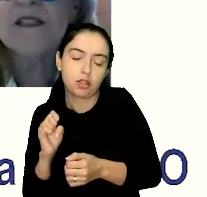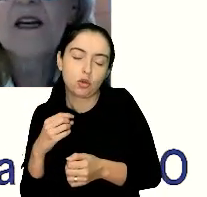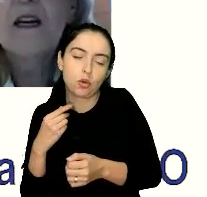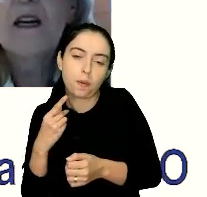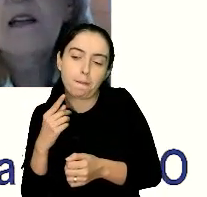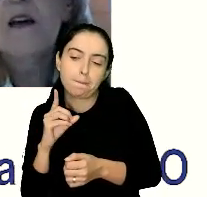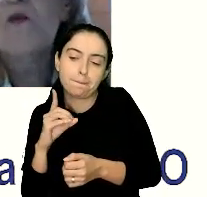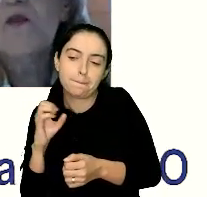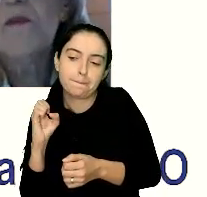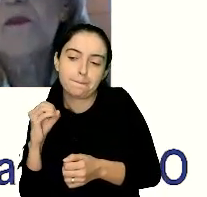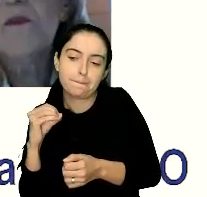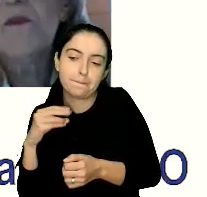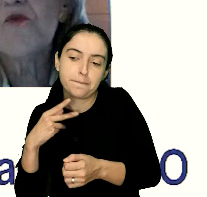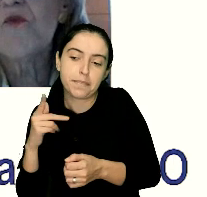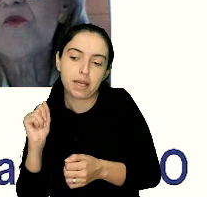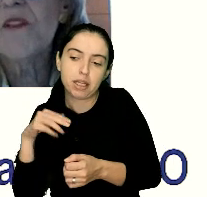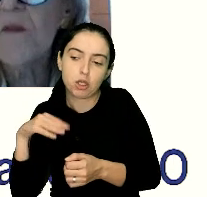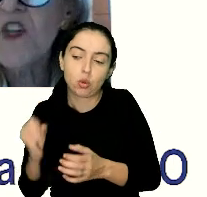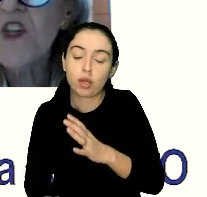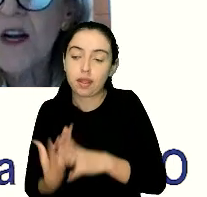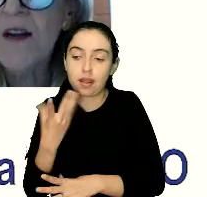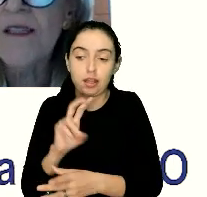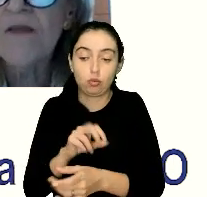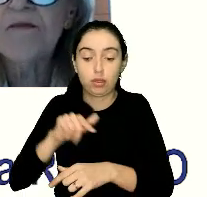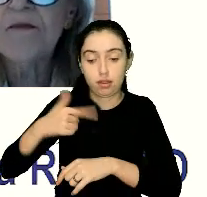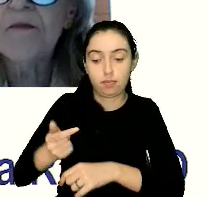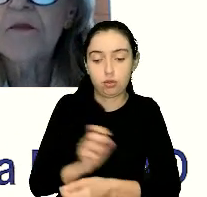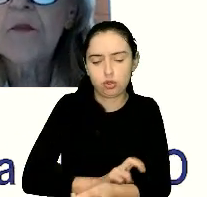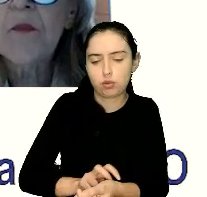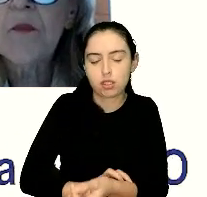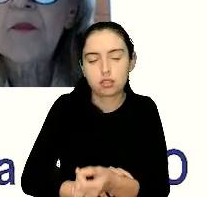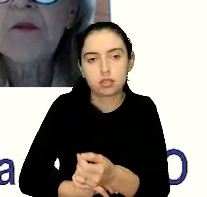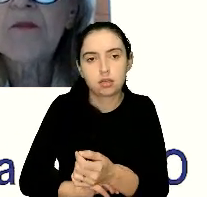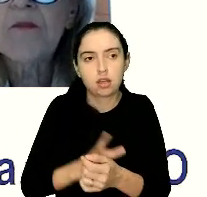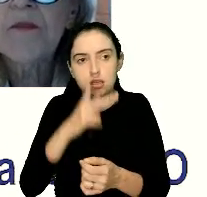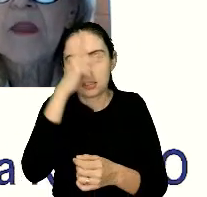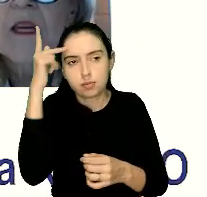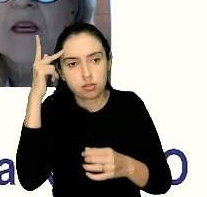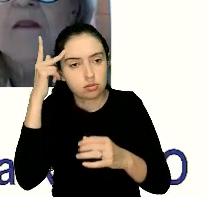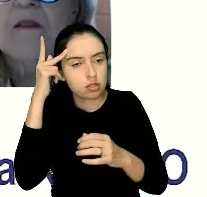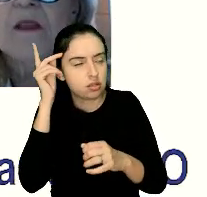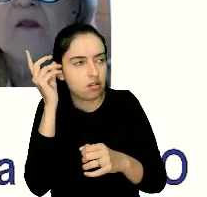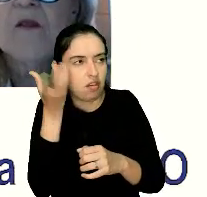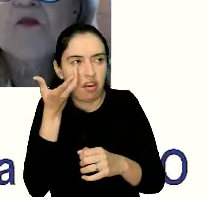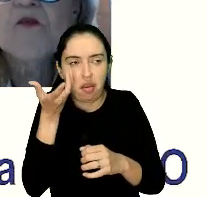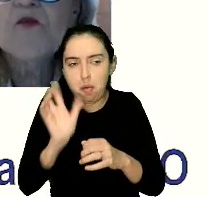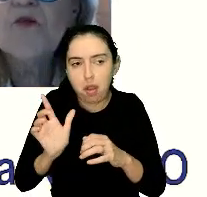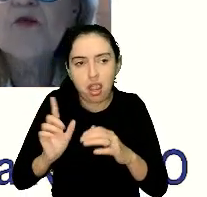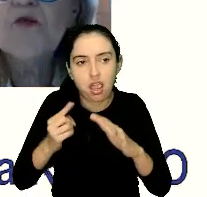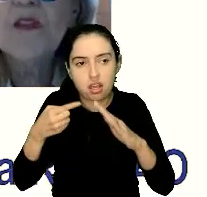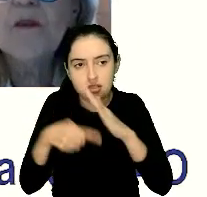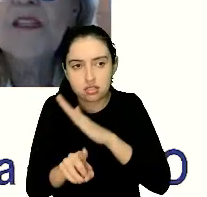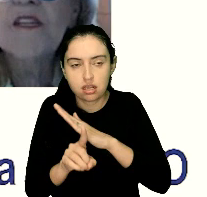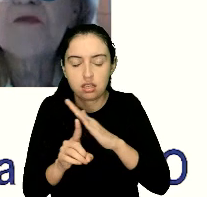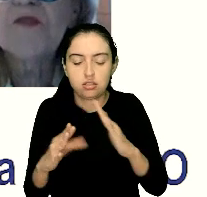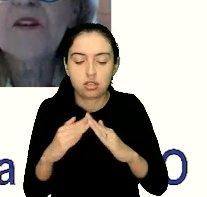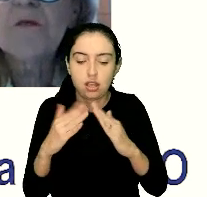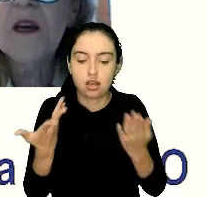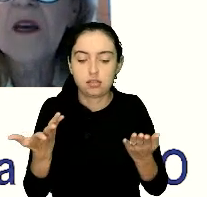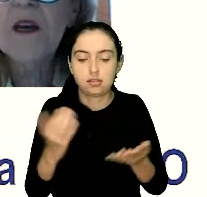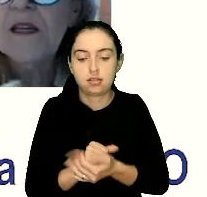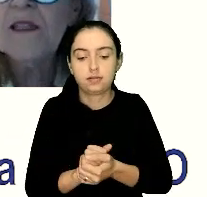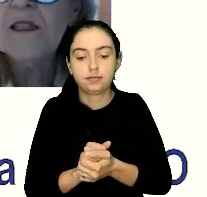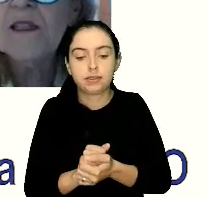no estresse, que é quando as pessoas não saem mais de casa, né? Então, os quadros